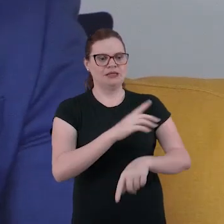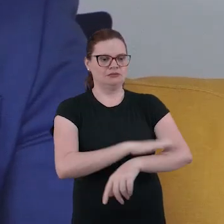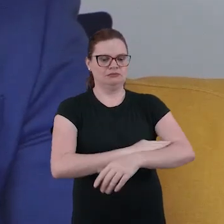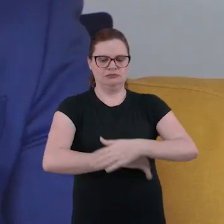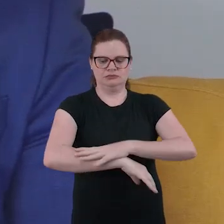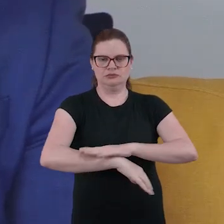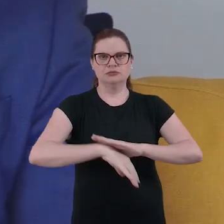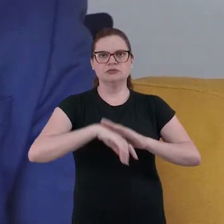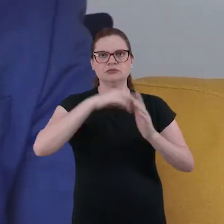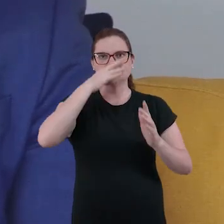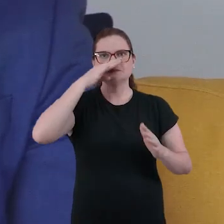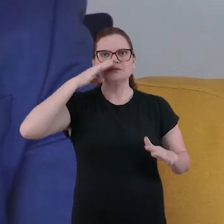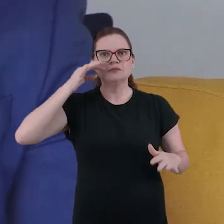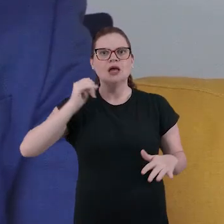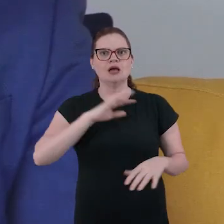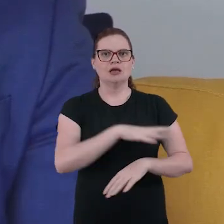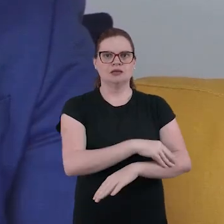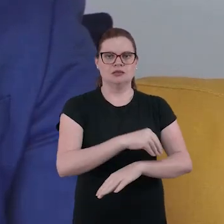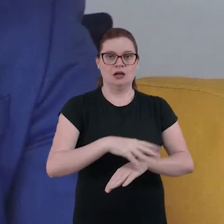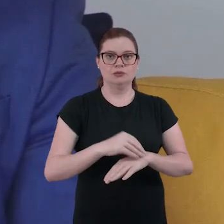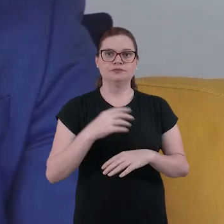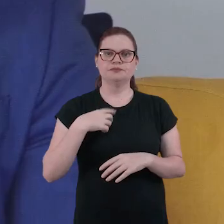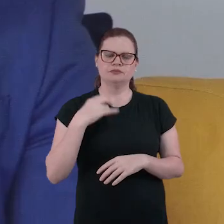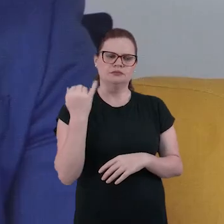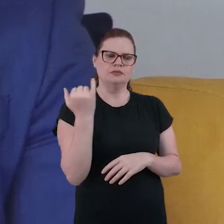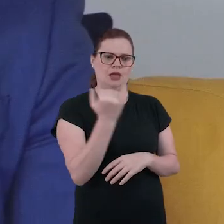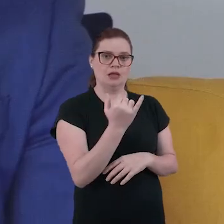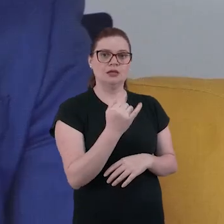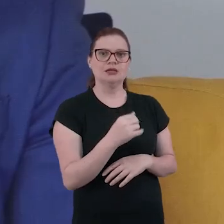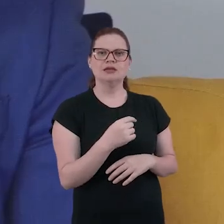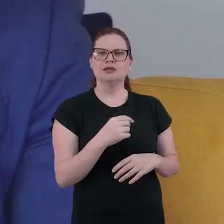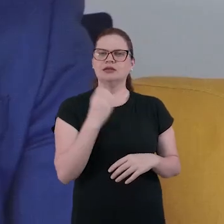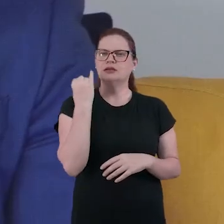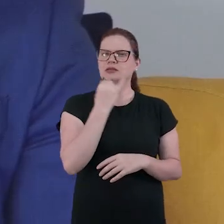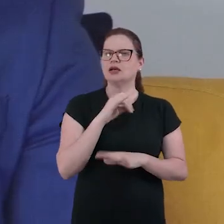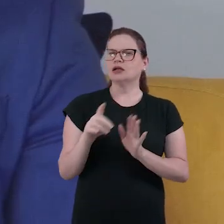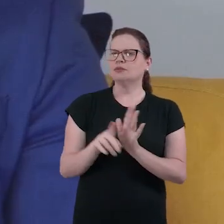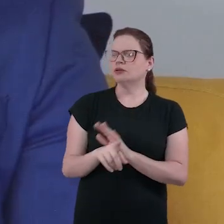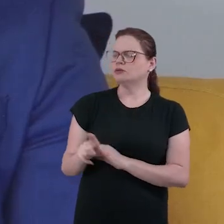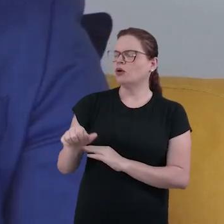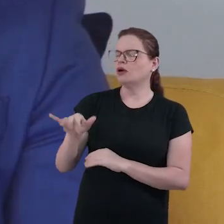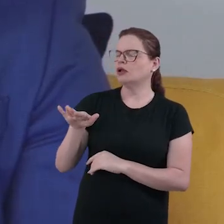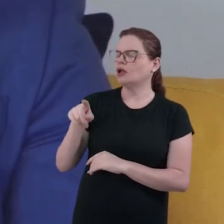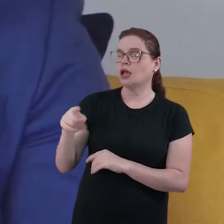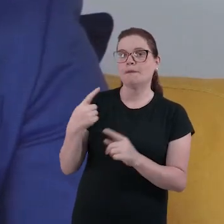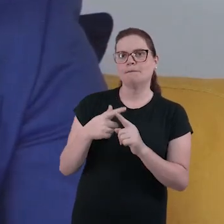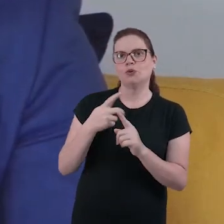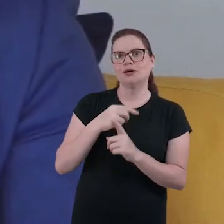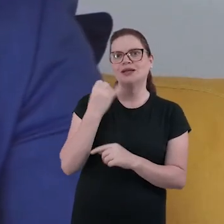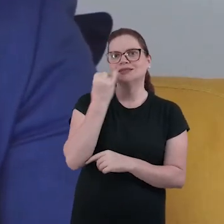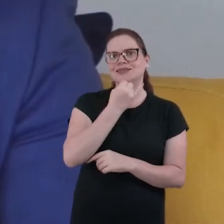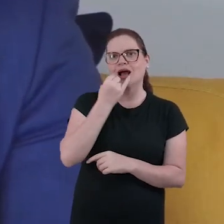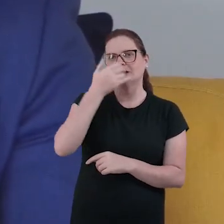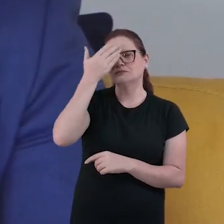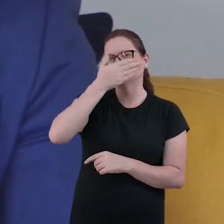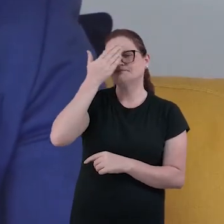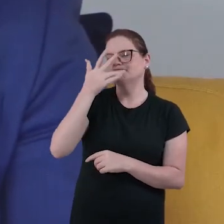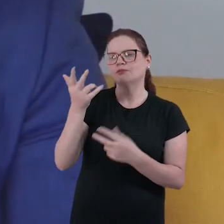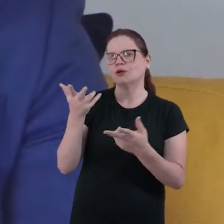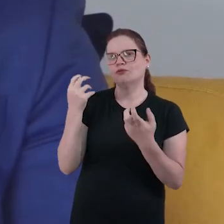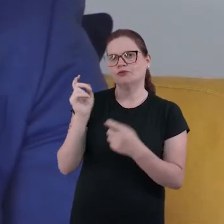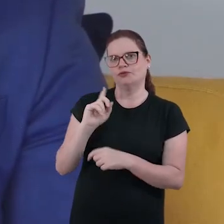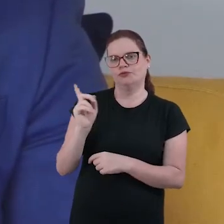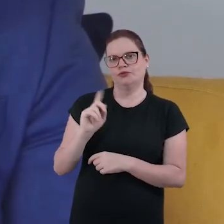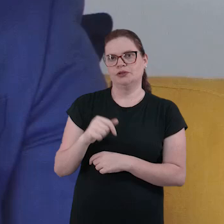quem que estava ali? E Jacó lhe responde: meu pai. Ele diz: eis-me aqui, quem és tu, meu filho?